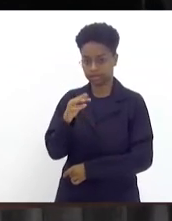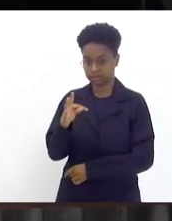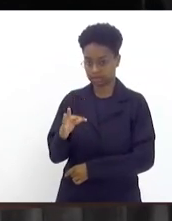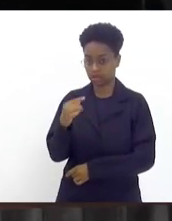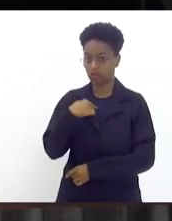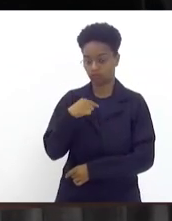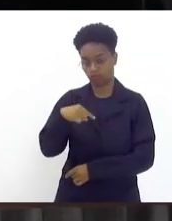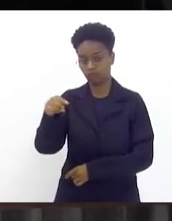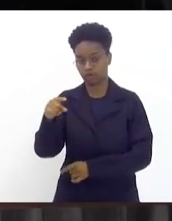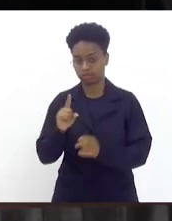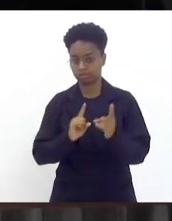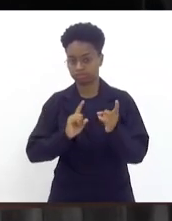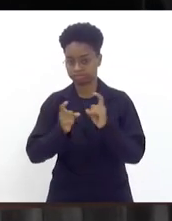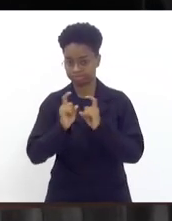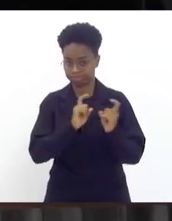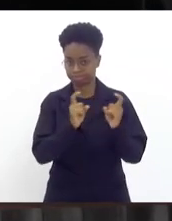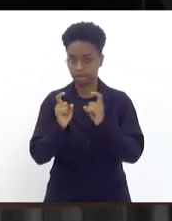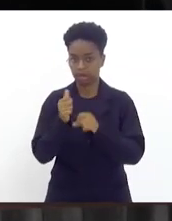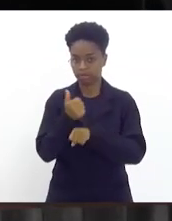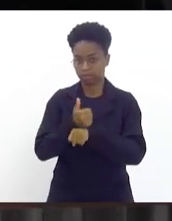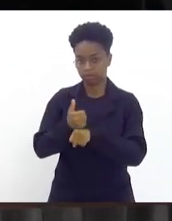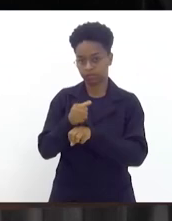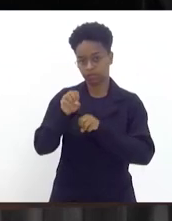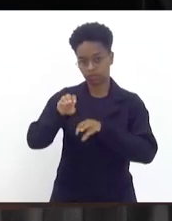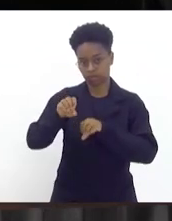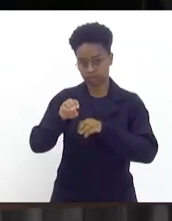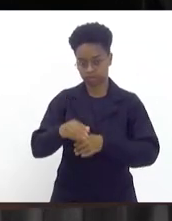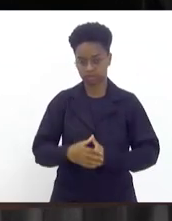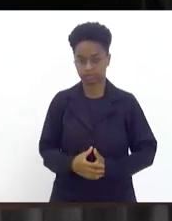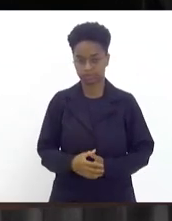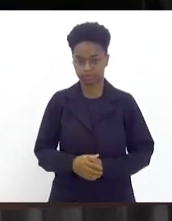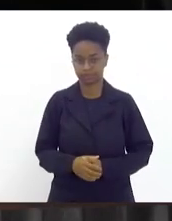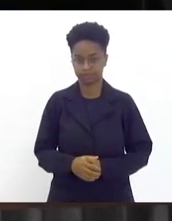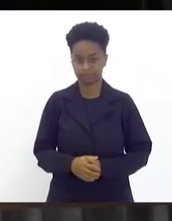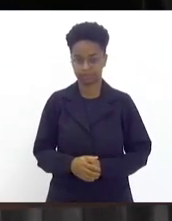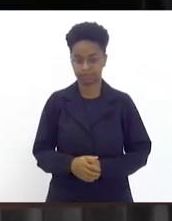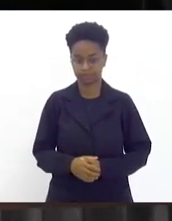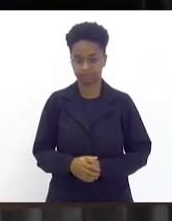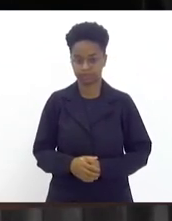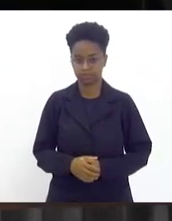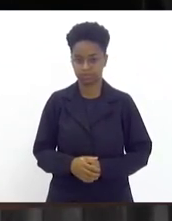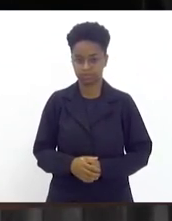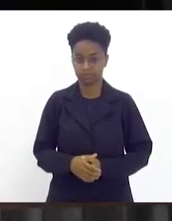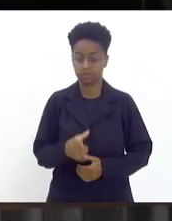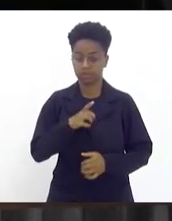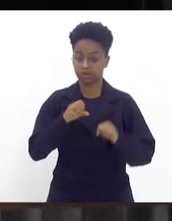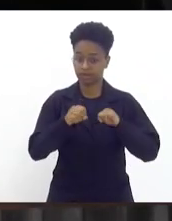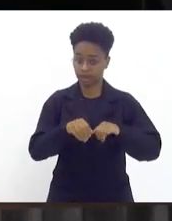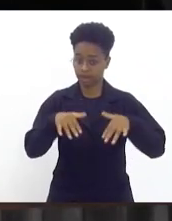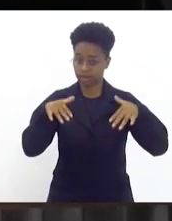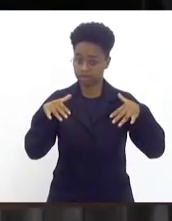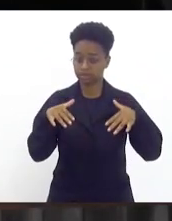Assembleia dos profissionais de educação Assembleia esta